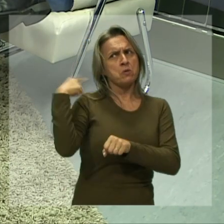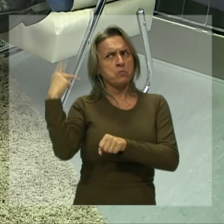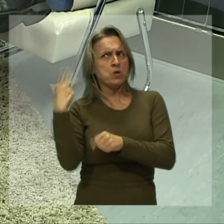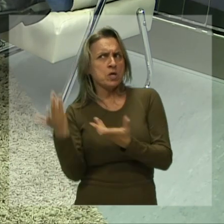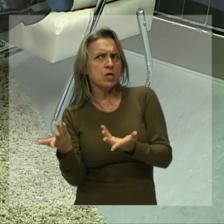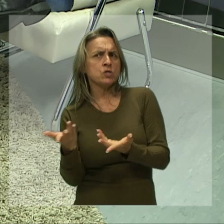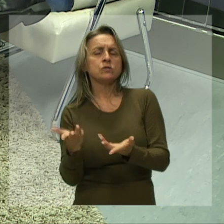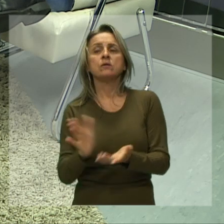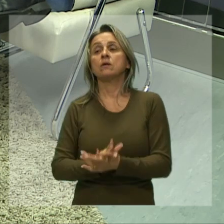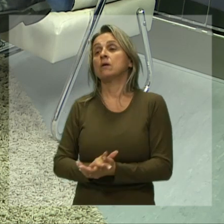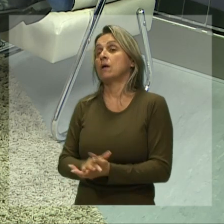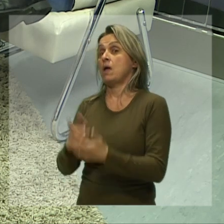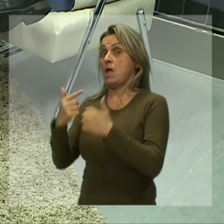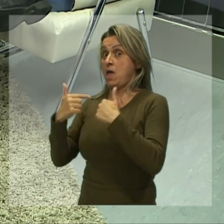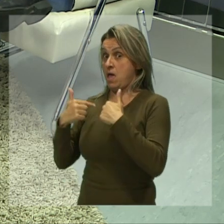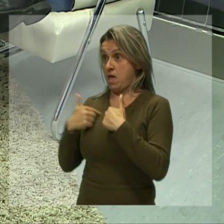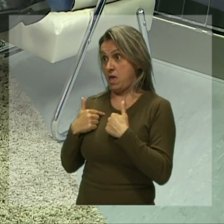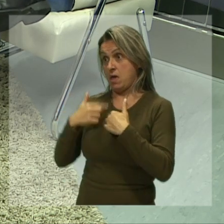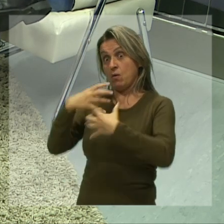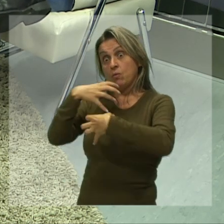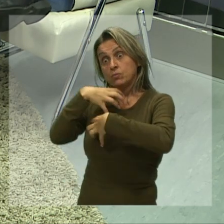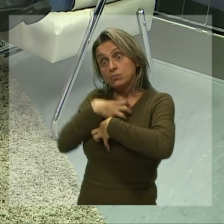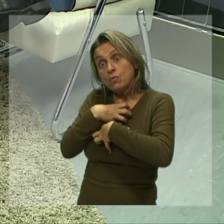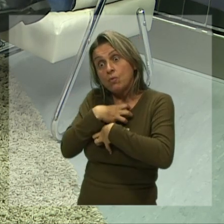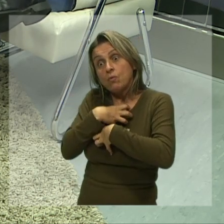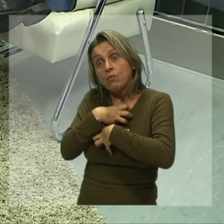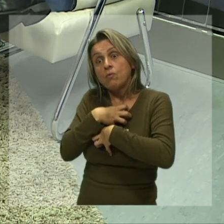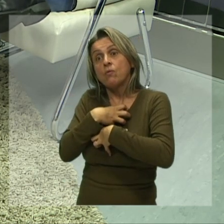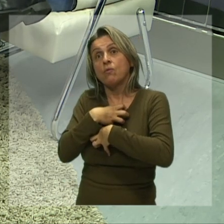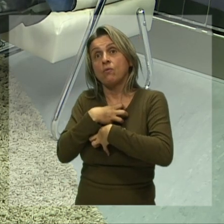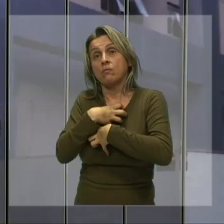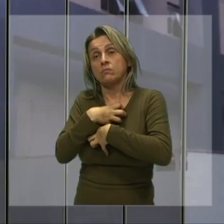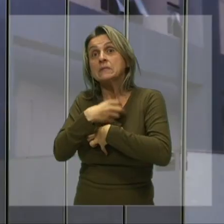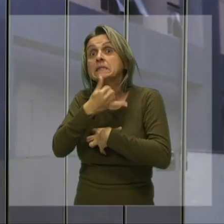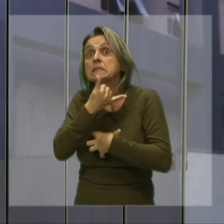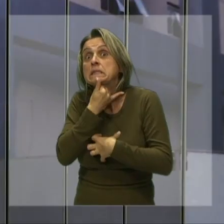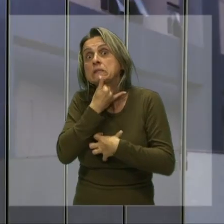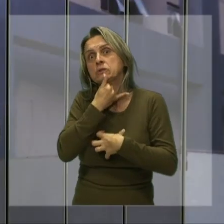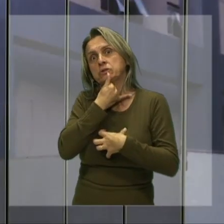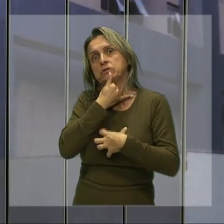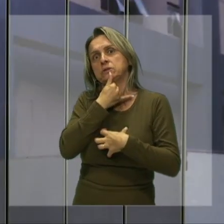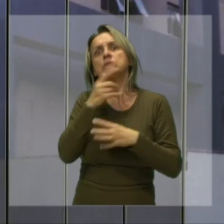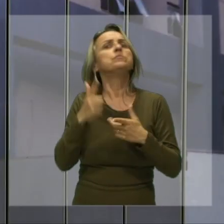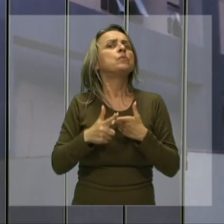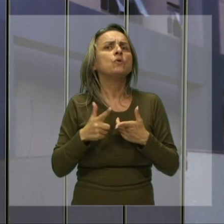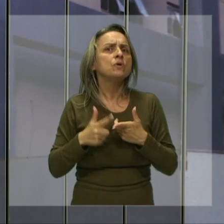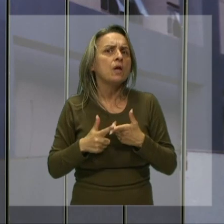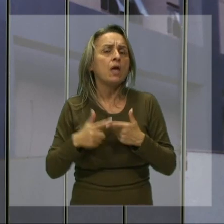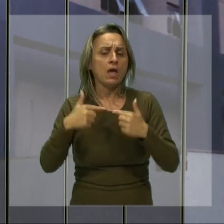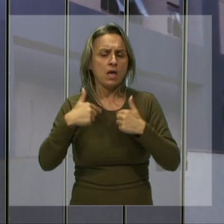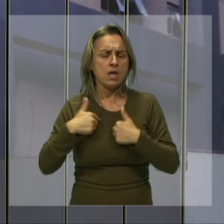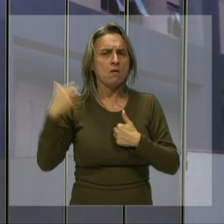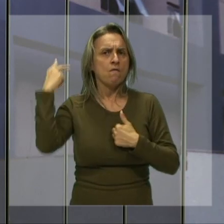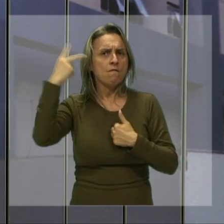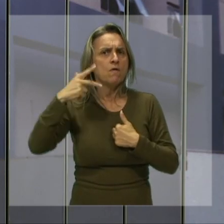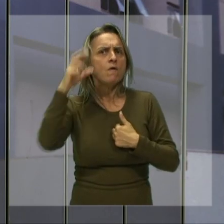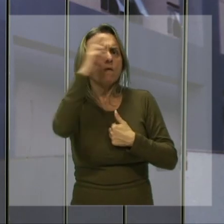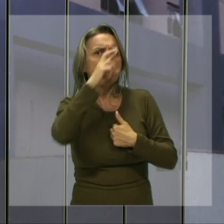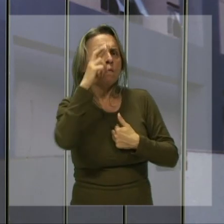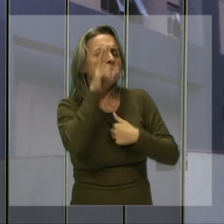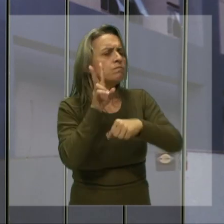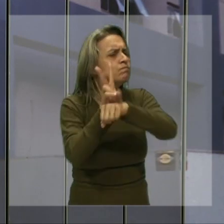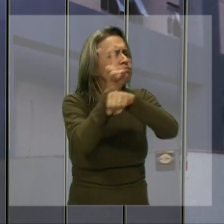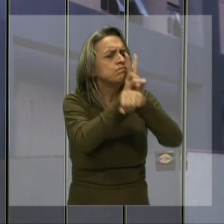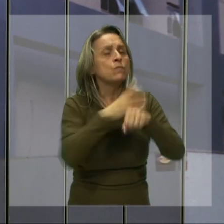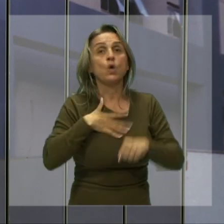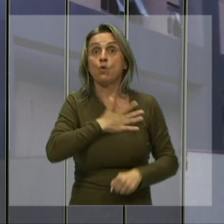usar instrumentos? Eu estou frustrado com isso, eu vou te dizer o porquê. Como vereador fiscalizador que gosta das coisas limpas, corretas